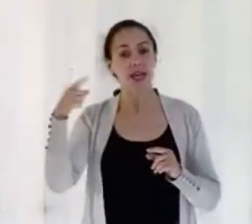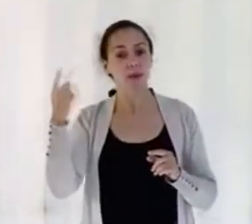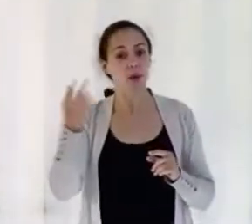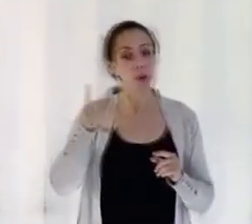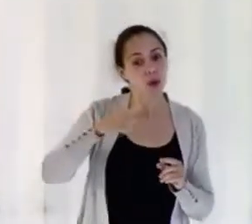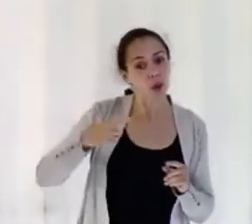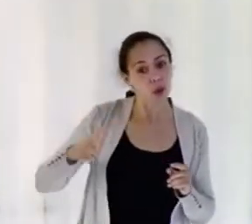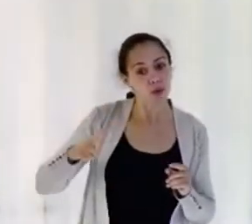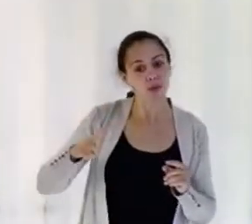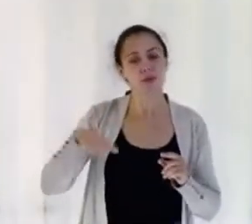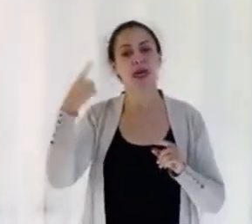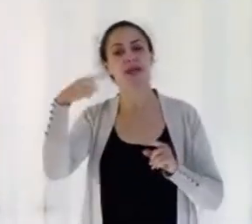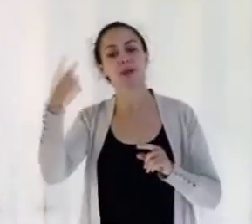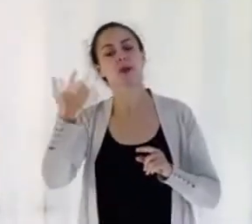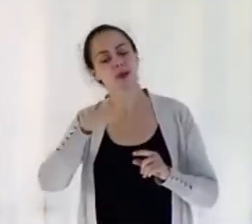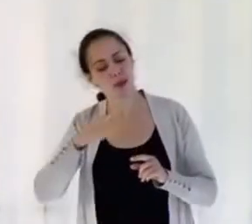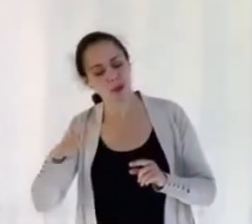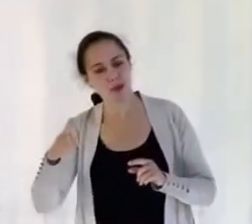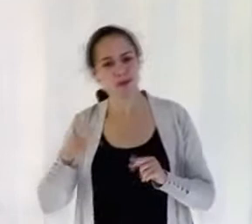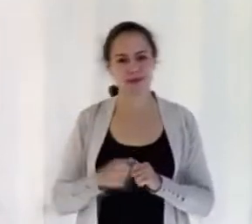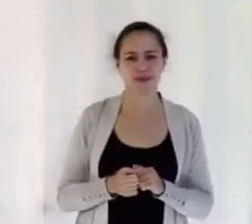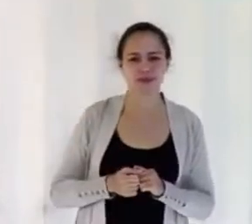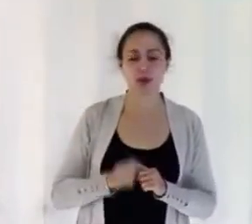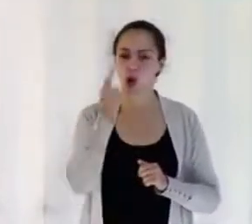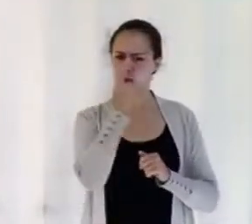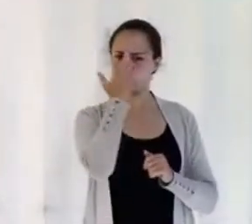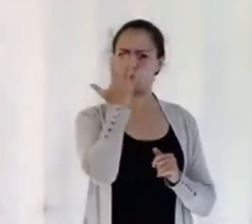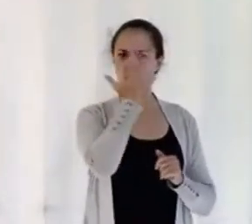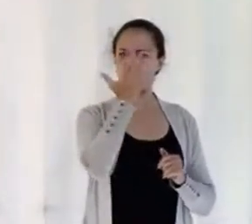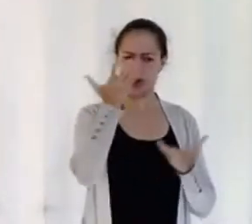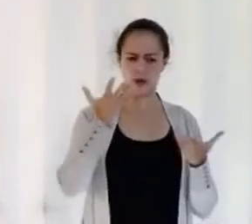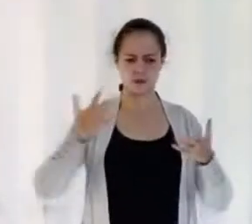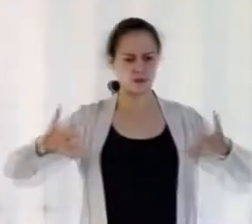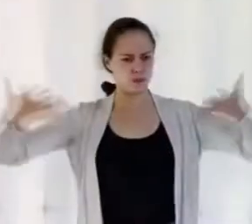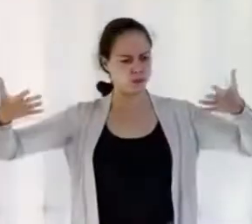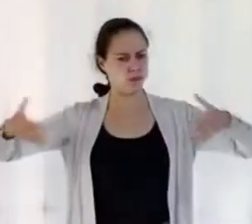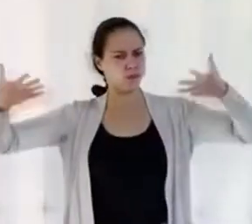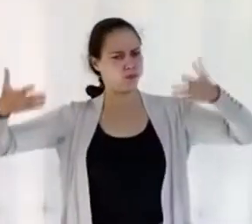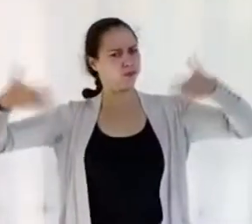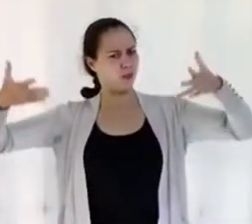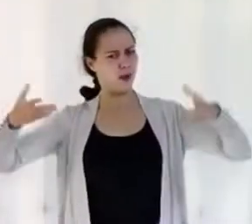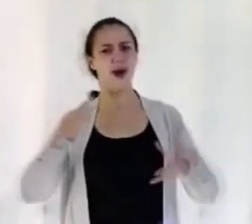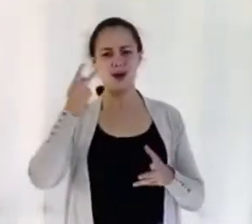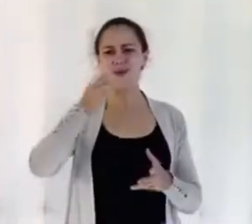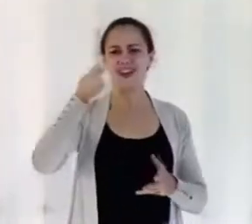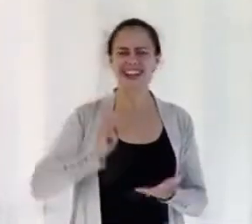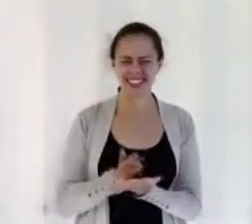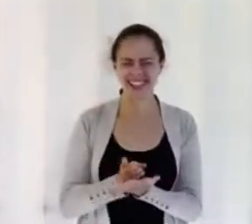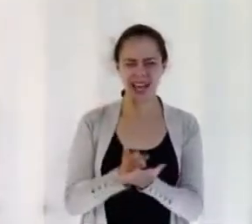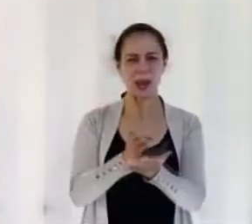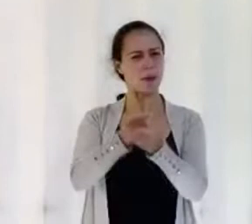filho, o reverendo Gilberto, que usa este versículo em todas as suas